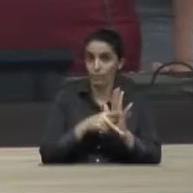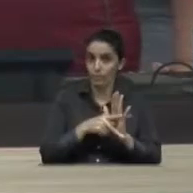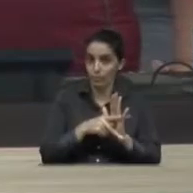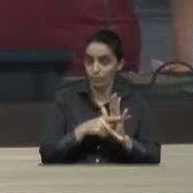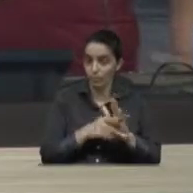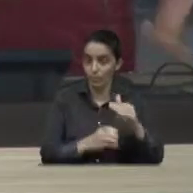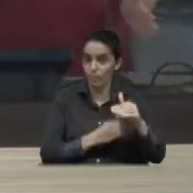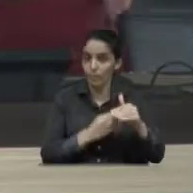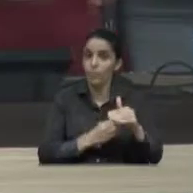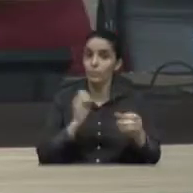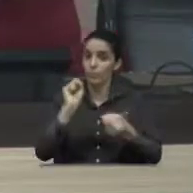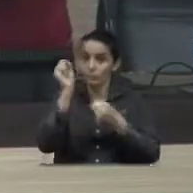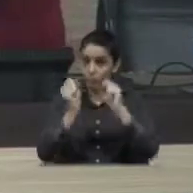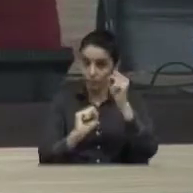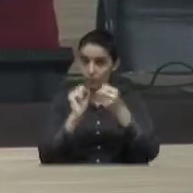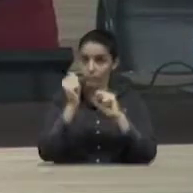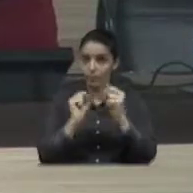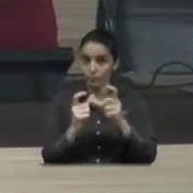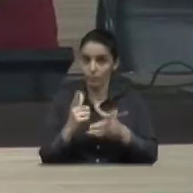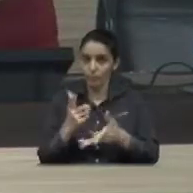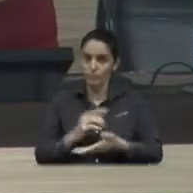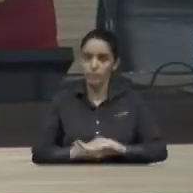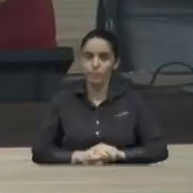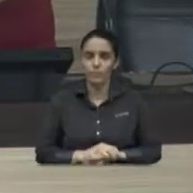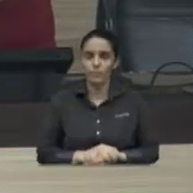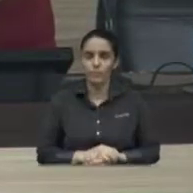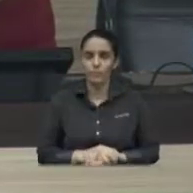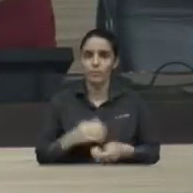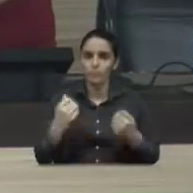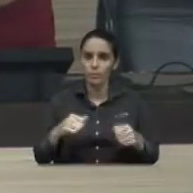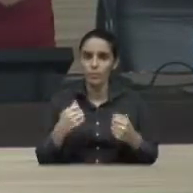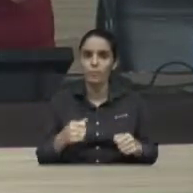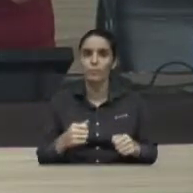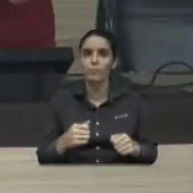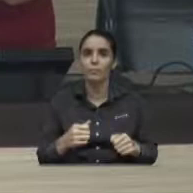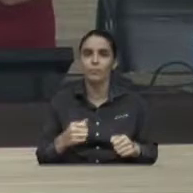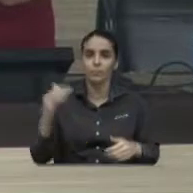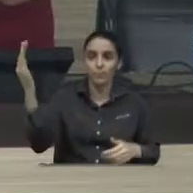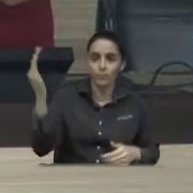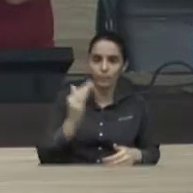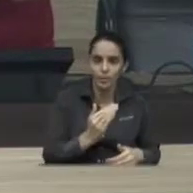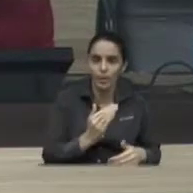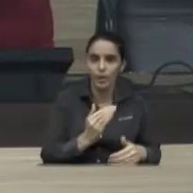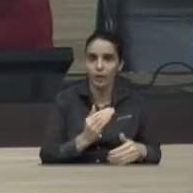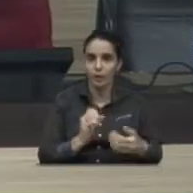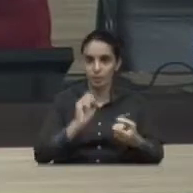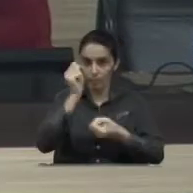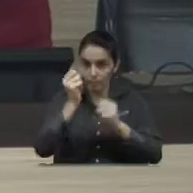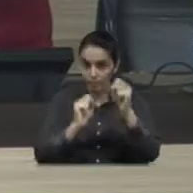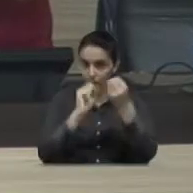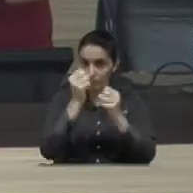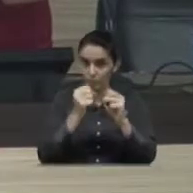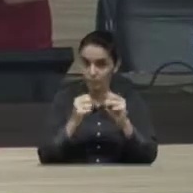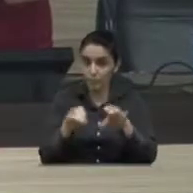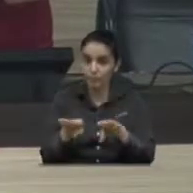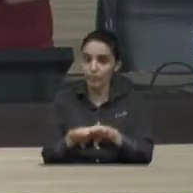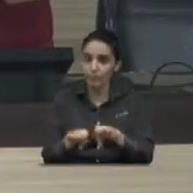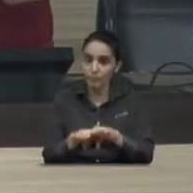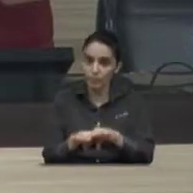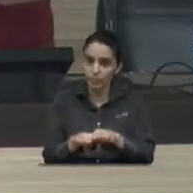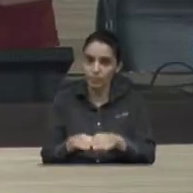É importante que caminhe junto tanto o que vai